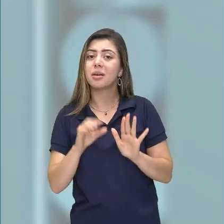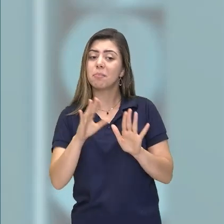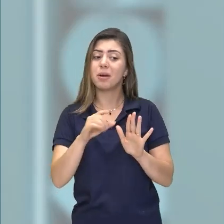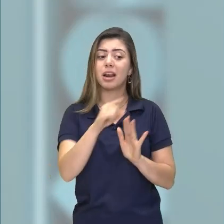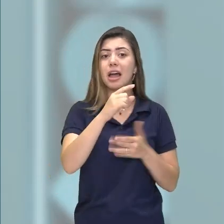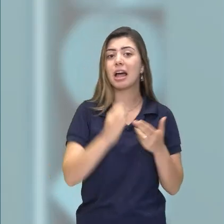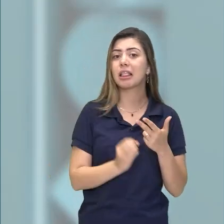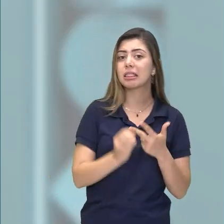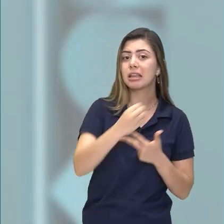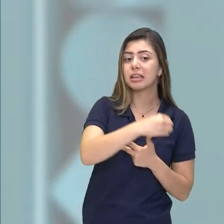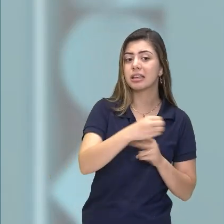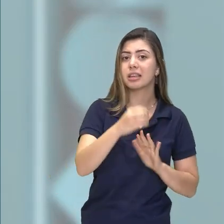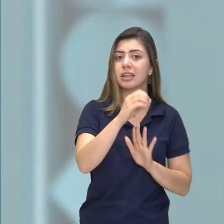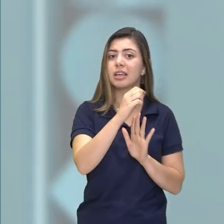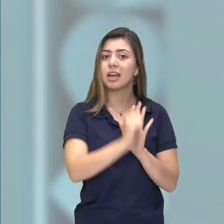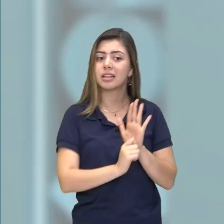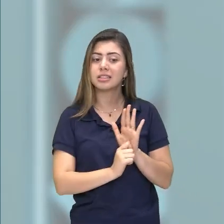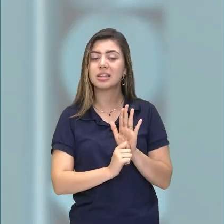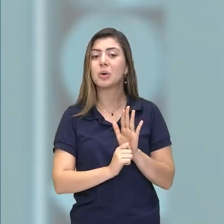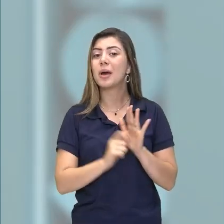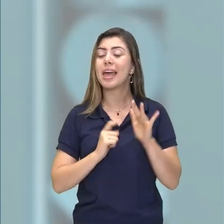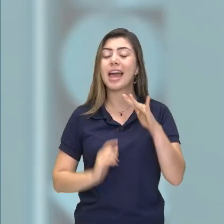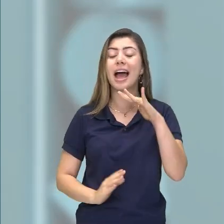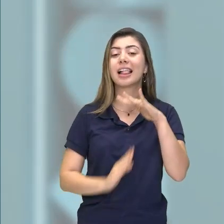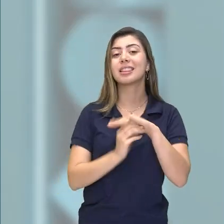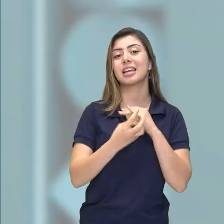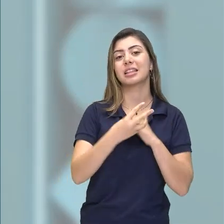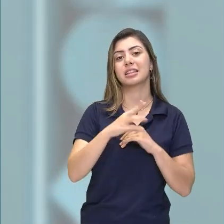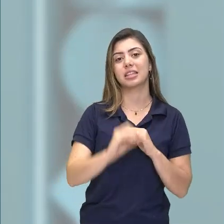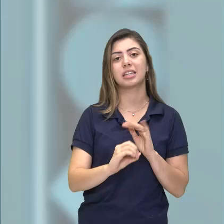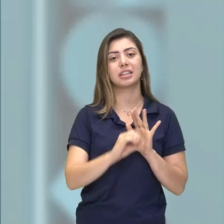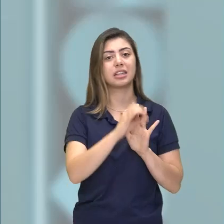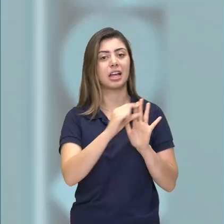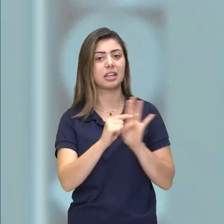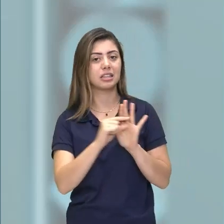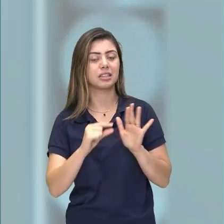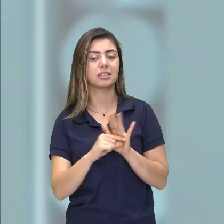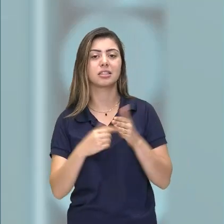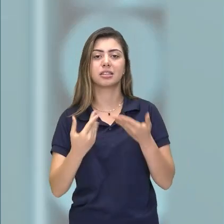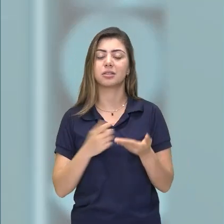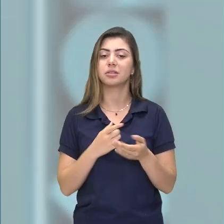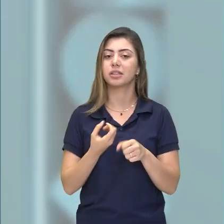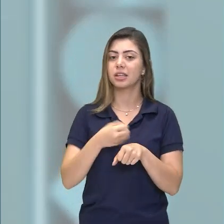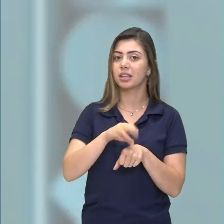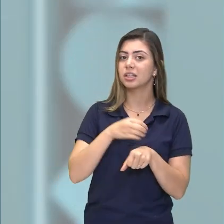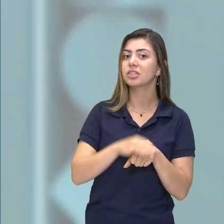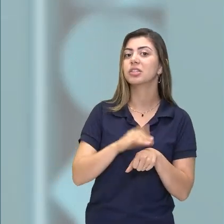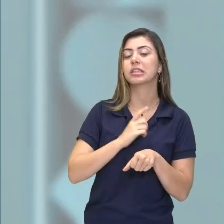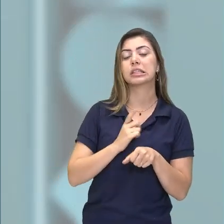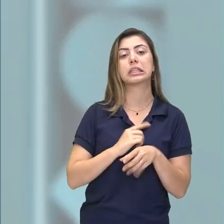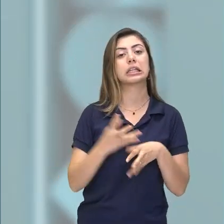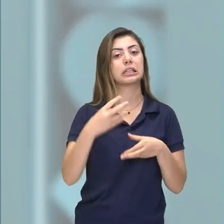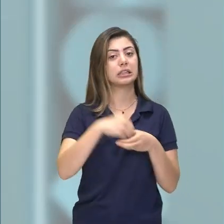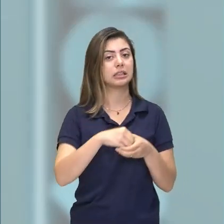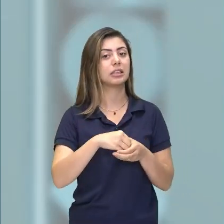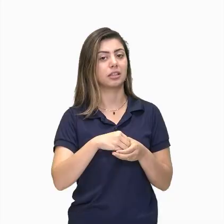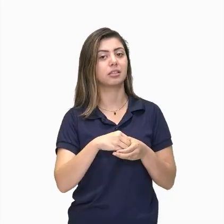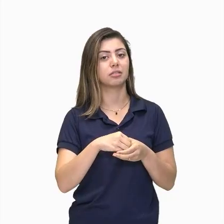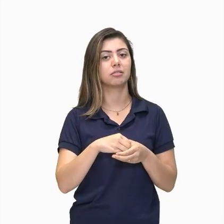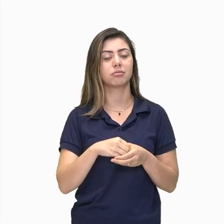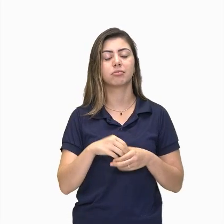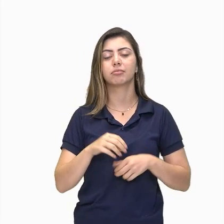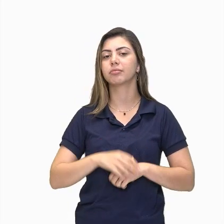ultrapassar 30 linhas, como está descrito aí. Inclusive, essa instrução vem na folha de redação, tá bom? Vamos